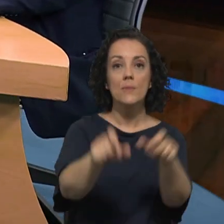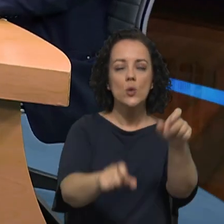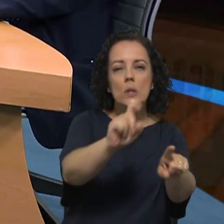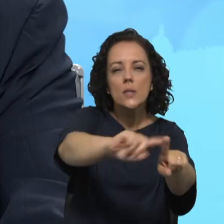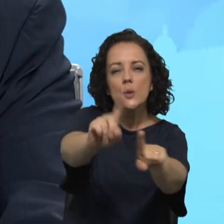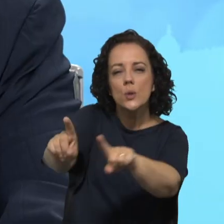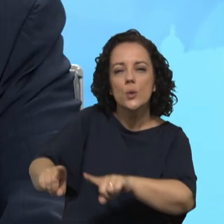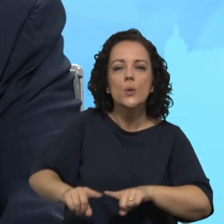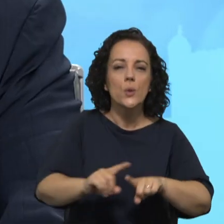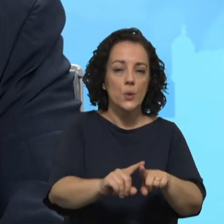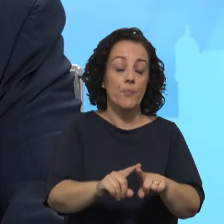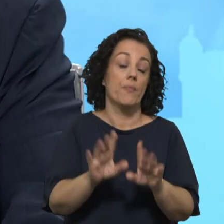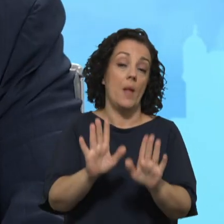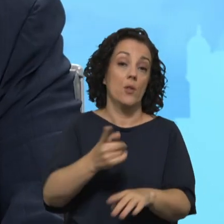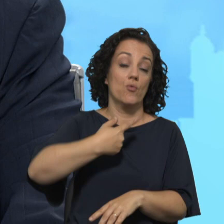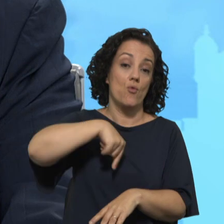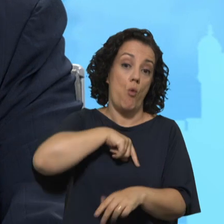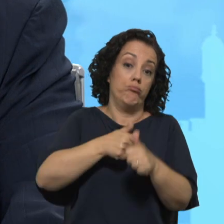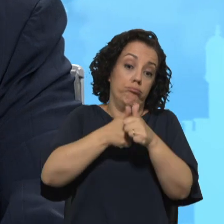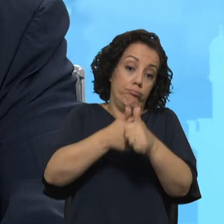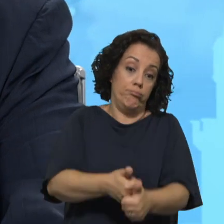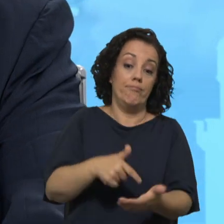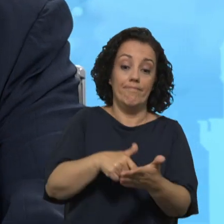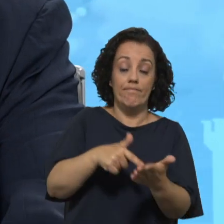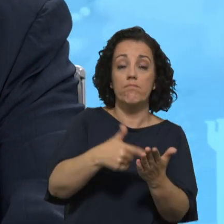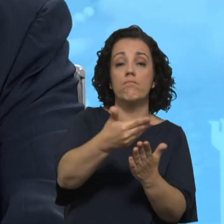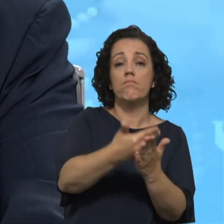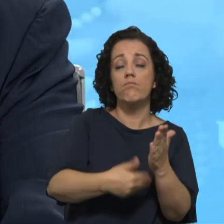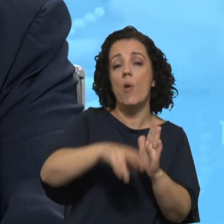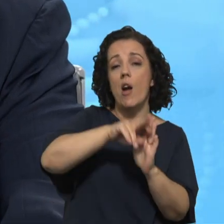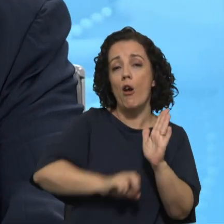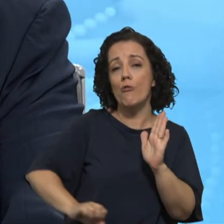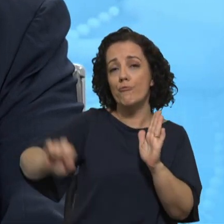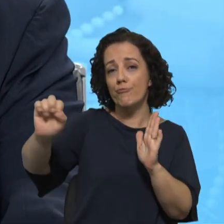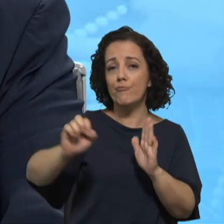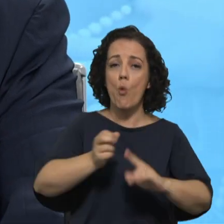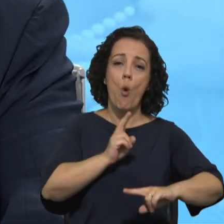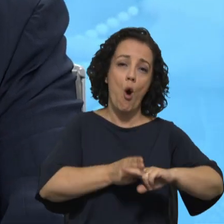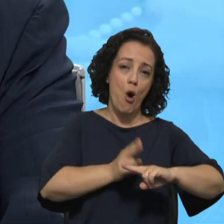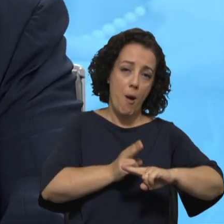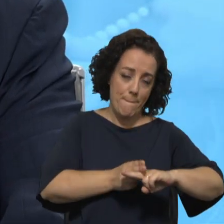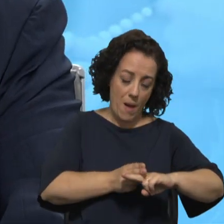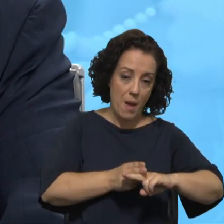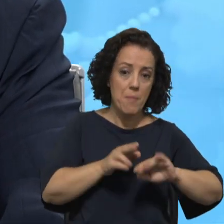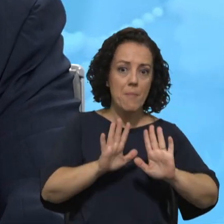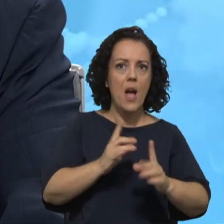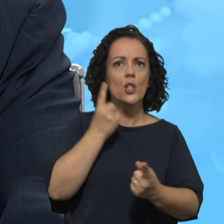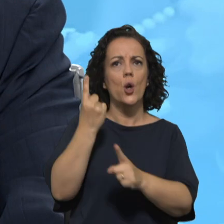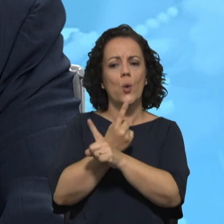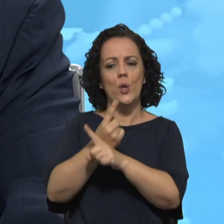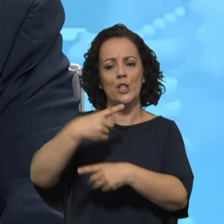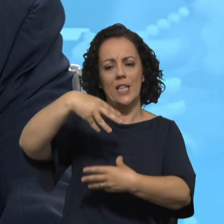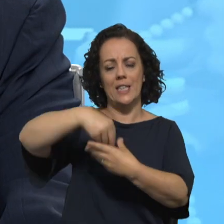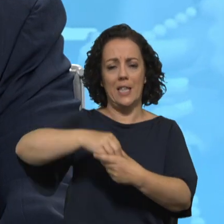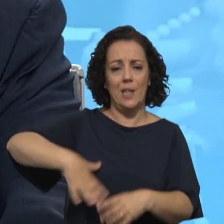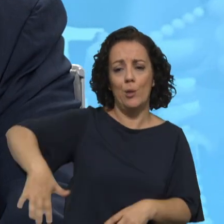nós daquilo que é a liturgia que temos, a liturgia romana, pois há gestos que no santuário não se pode